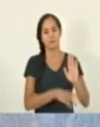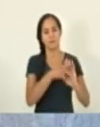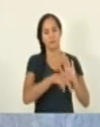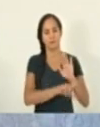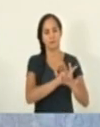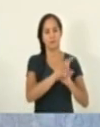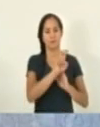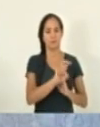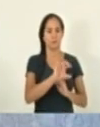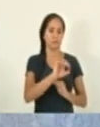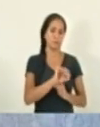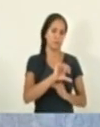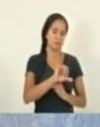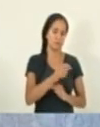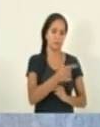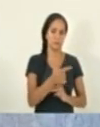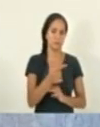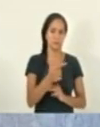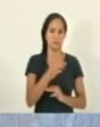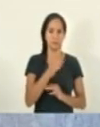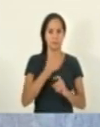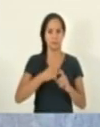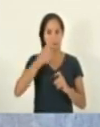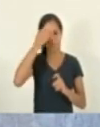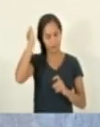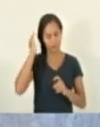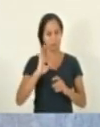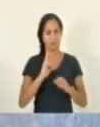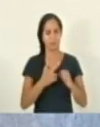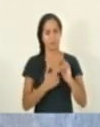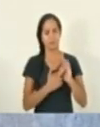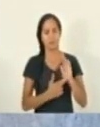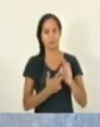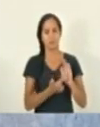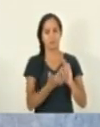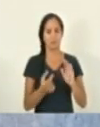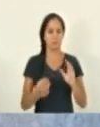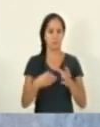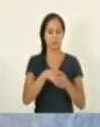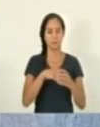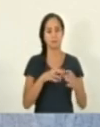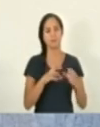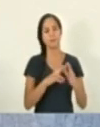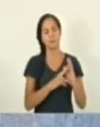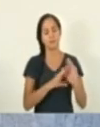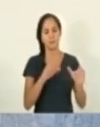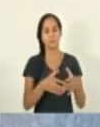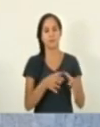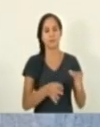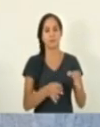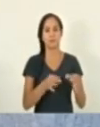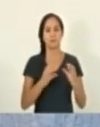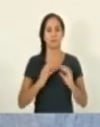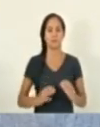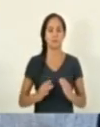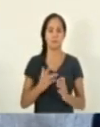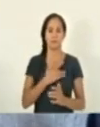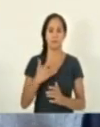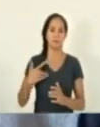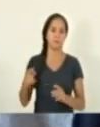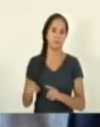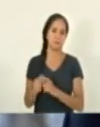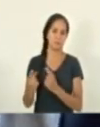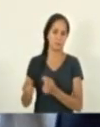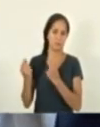Lei 509/2022, deputado doutor Hércules. Após o cumprimento do artigo 120 do Regimento Interno, as comissões Justiça, Cidadania, Saúde e